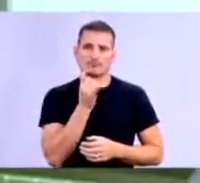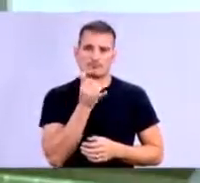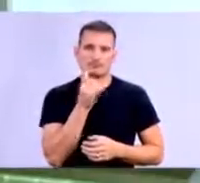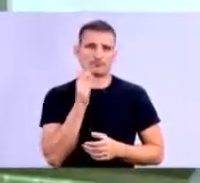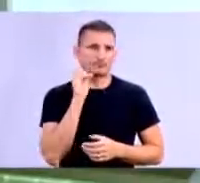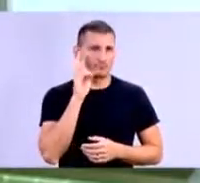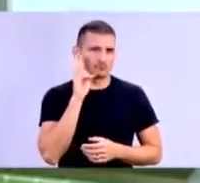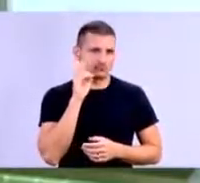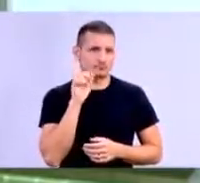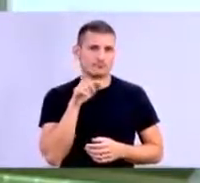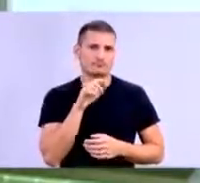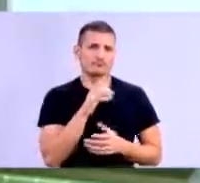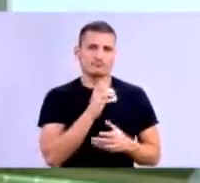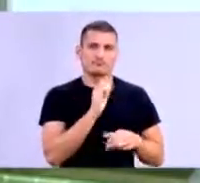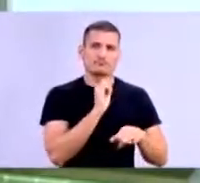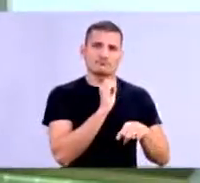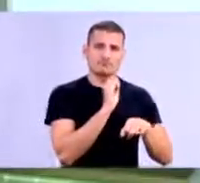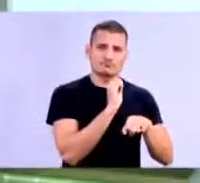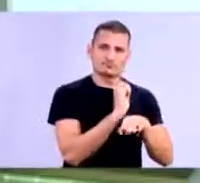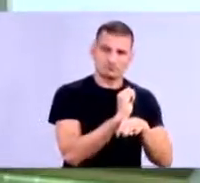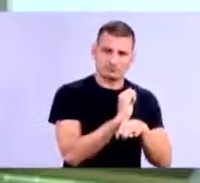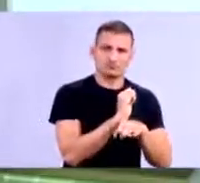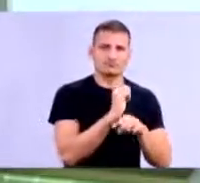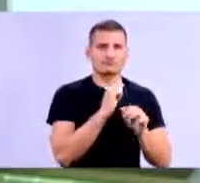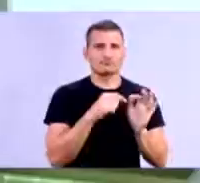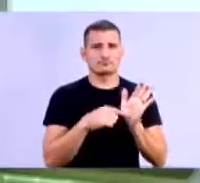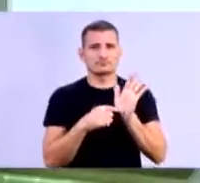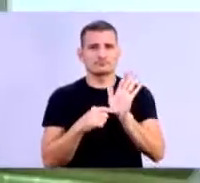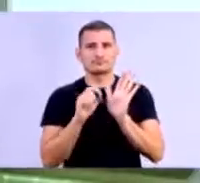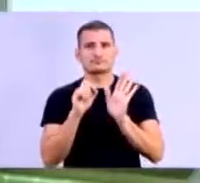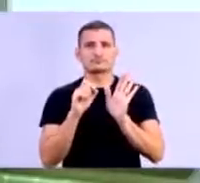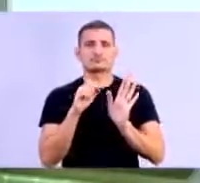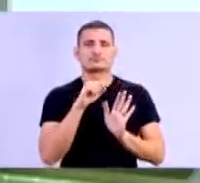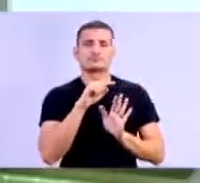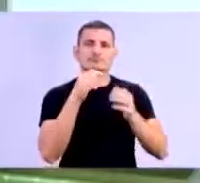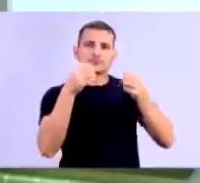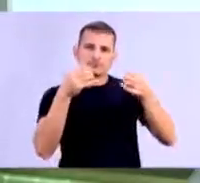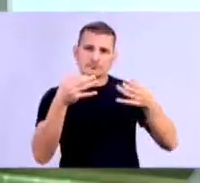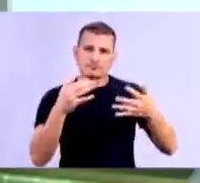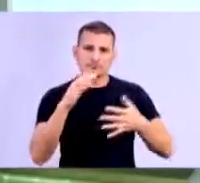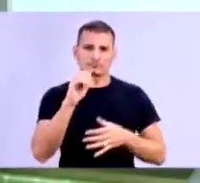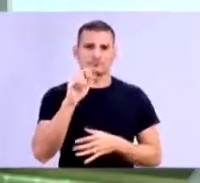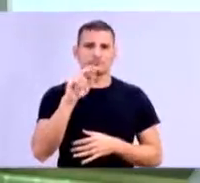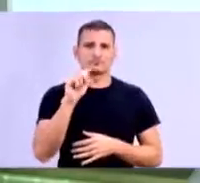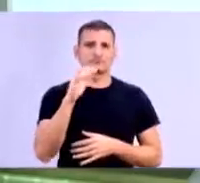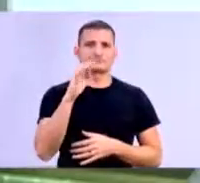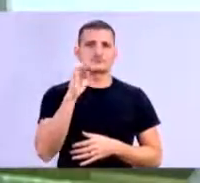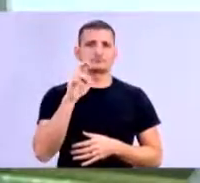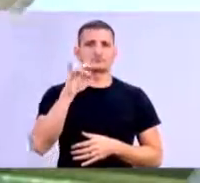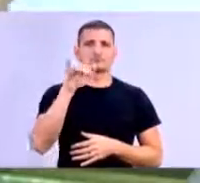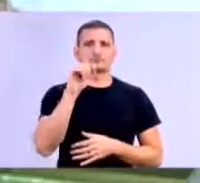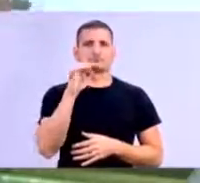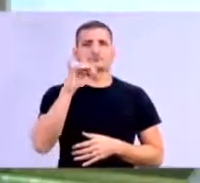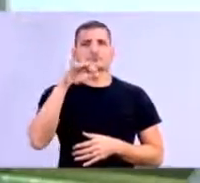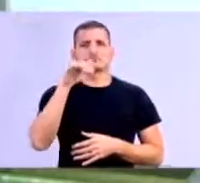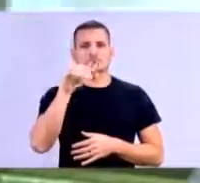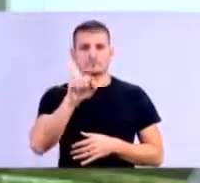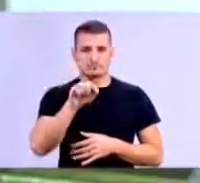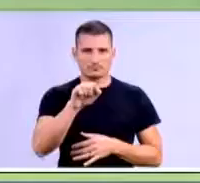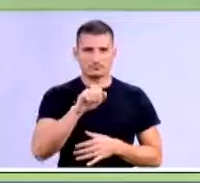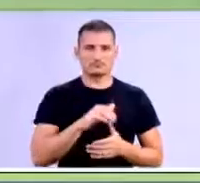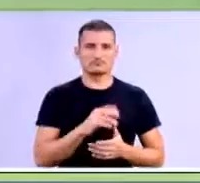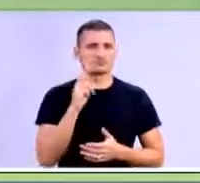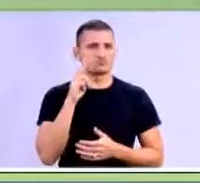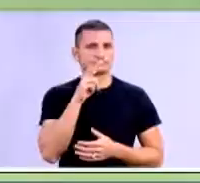ação naquele instante para apresentar as características daquela determinada situação. Tá certo? Vamos ver um exemplo para ficar